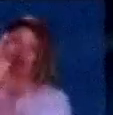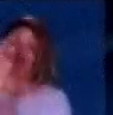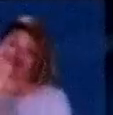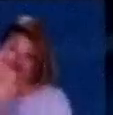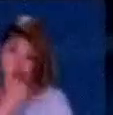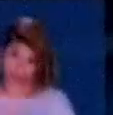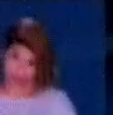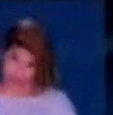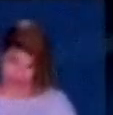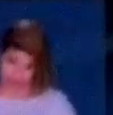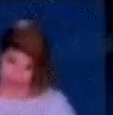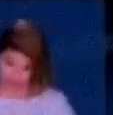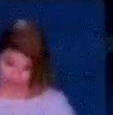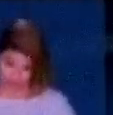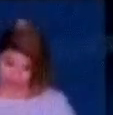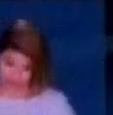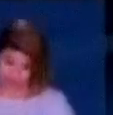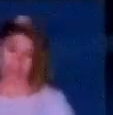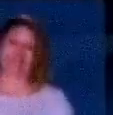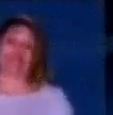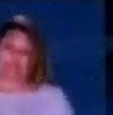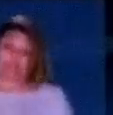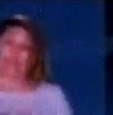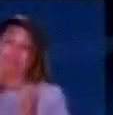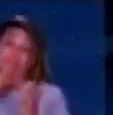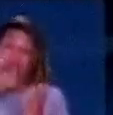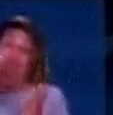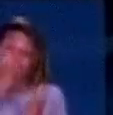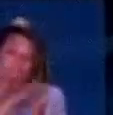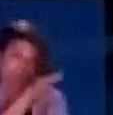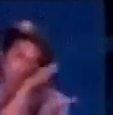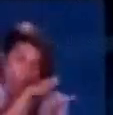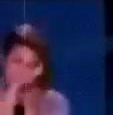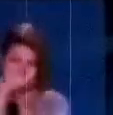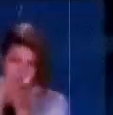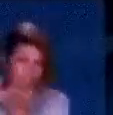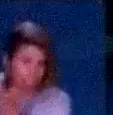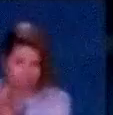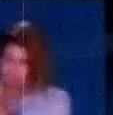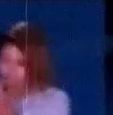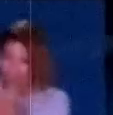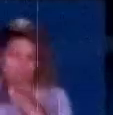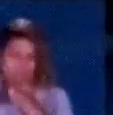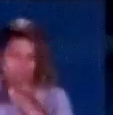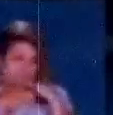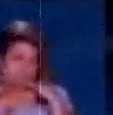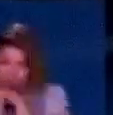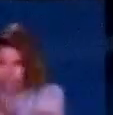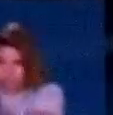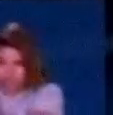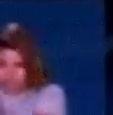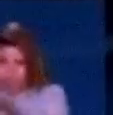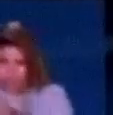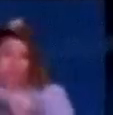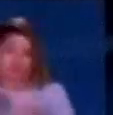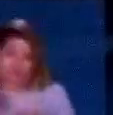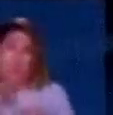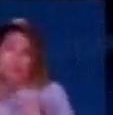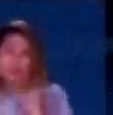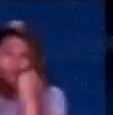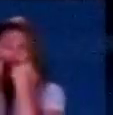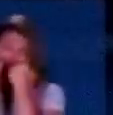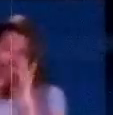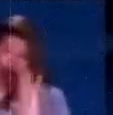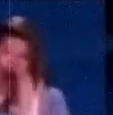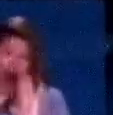público em grande quantidade para as campanhas políticas. Eu defendo o financiamento público de